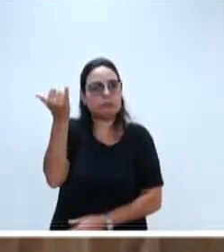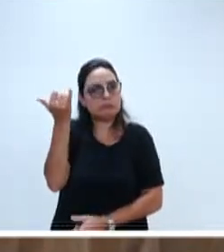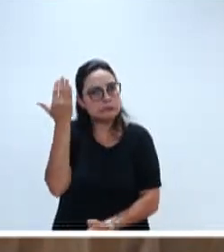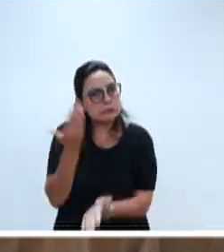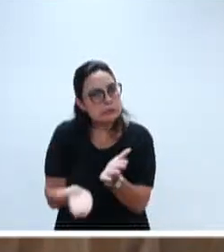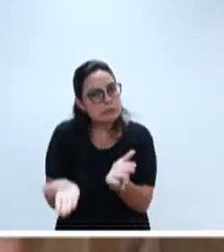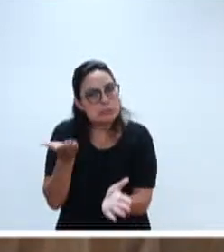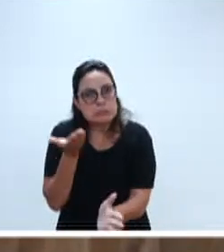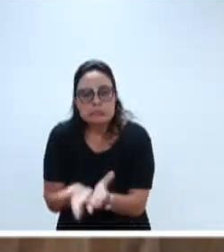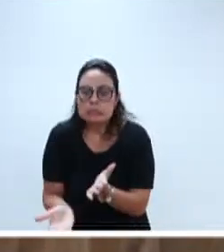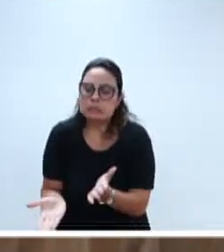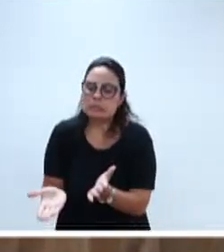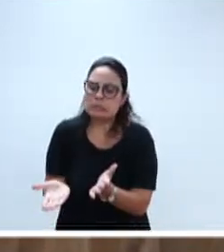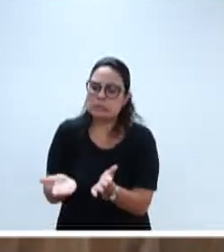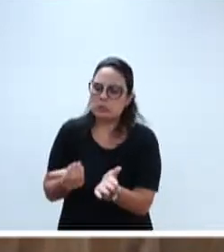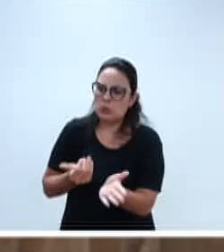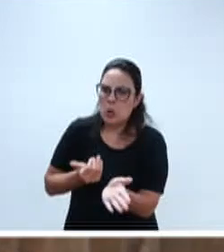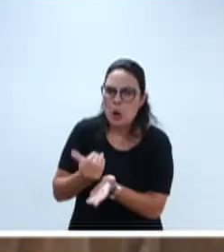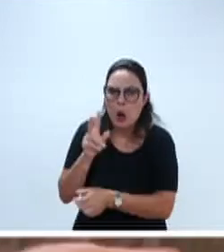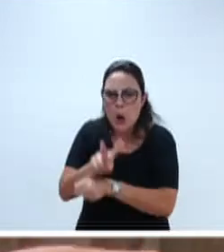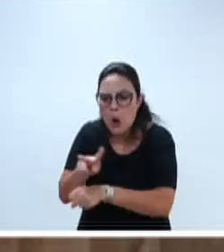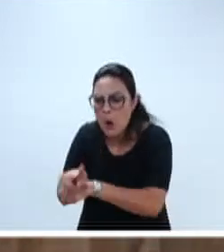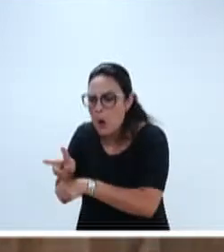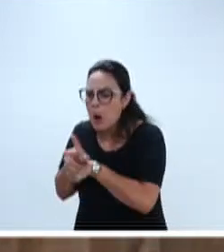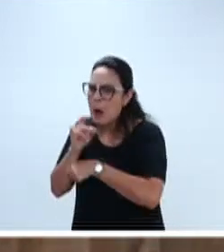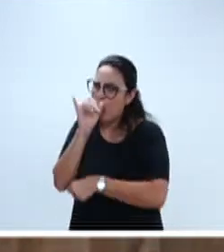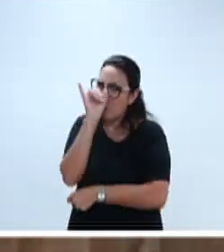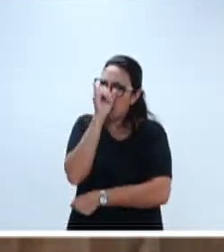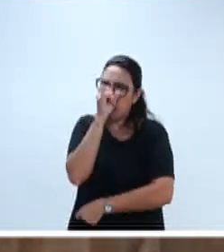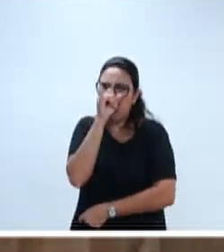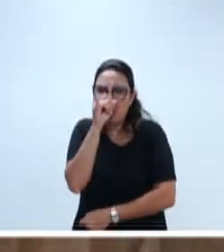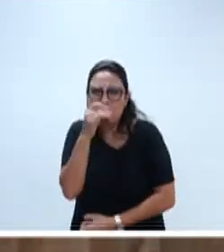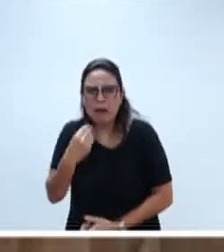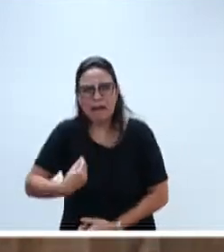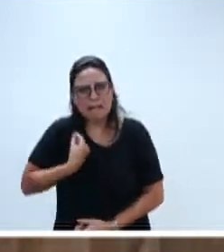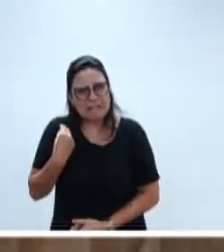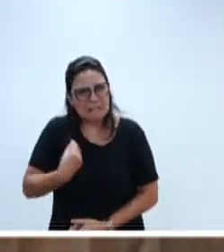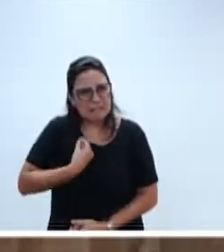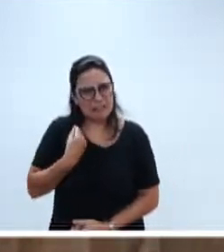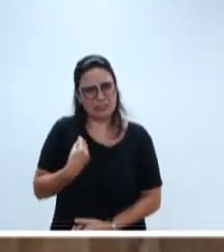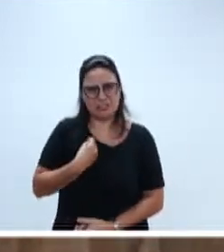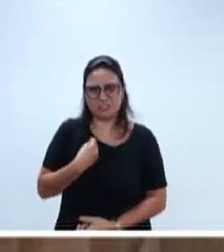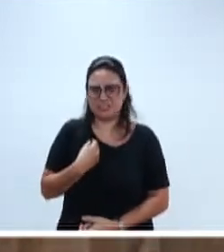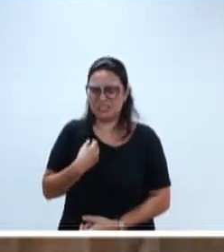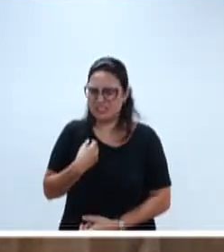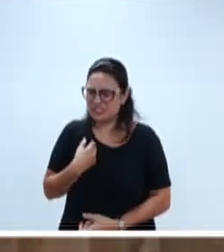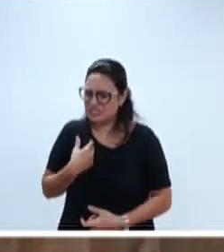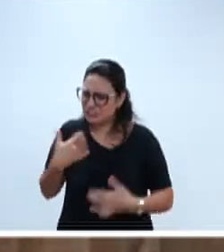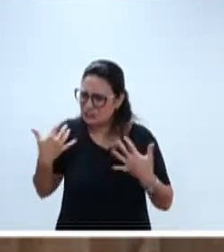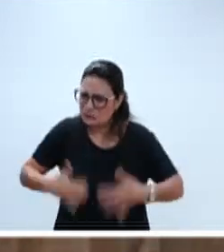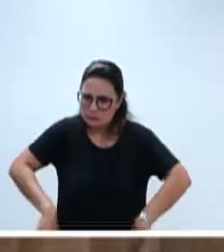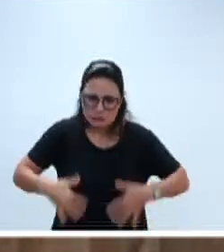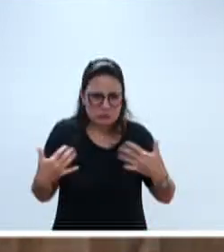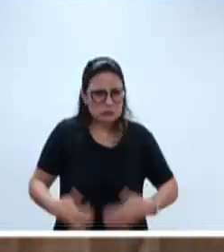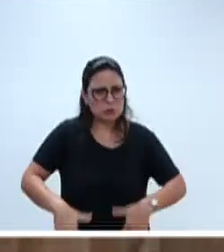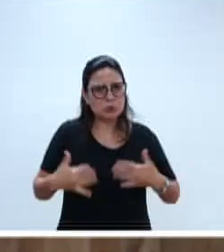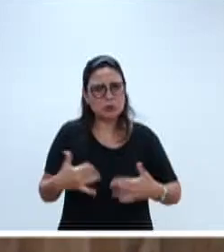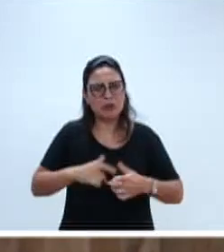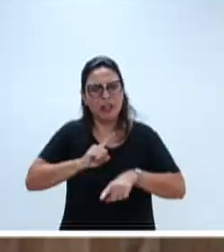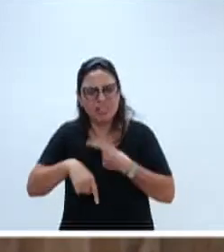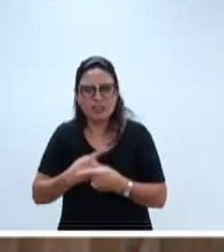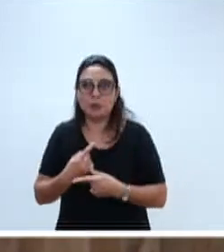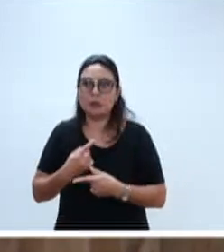tomar conta de porcos, viveu uma vida miserável, mas pela história ele teve um momento de